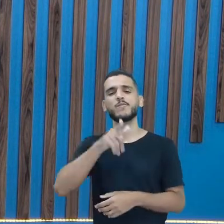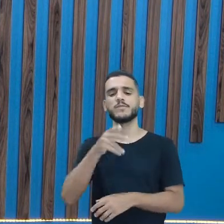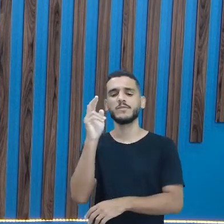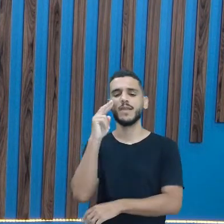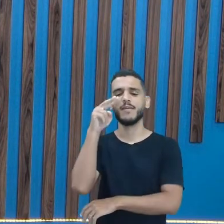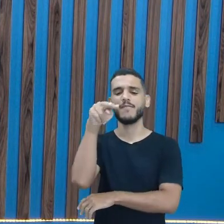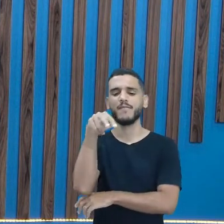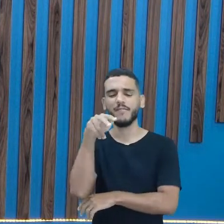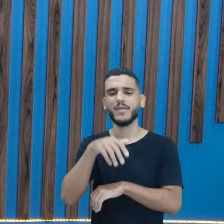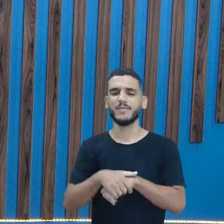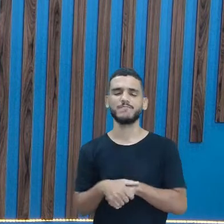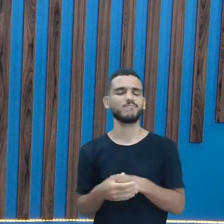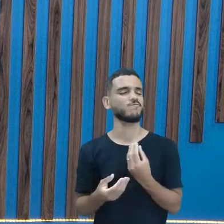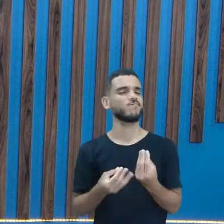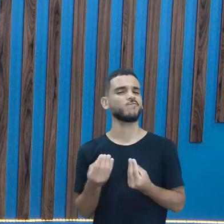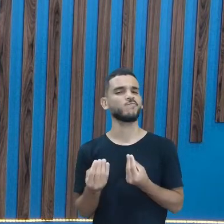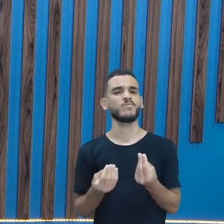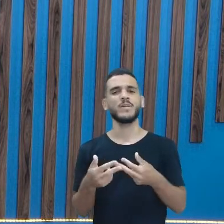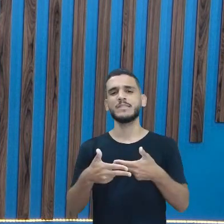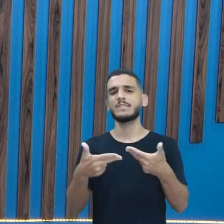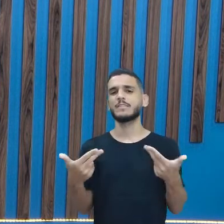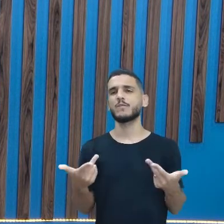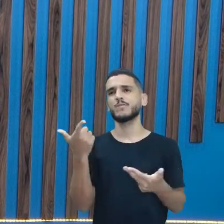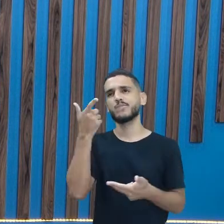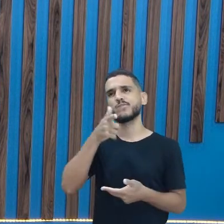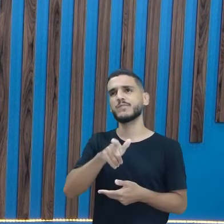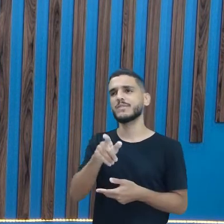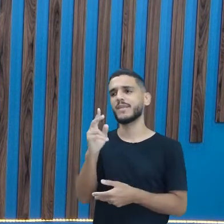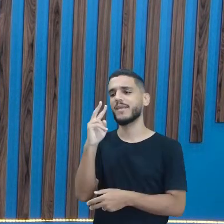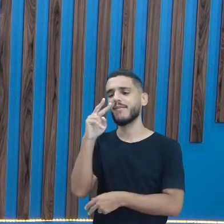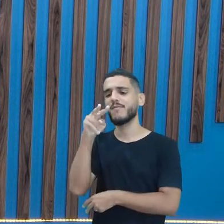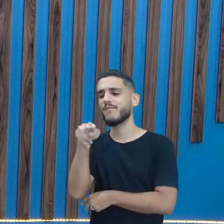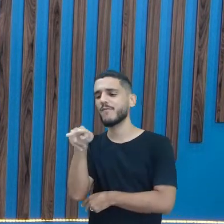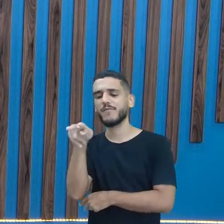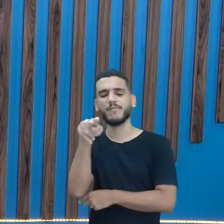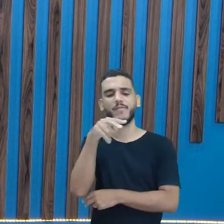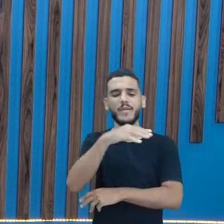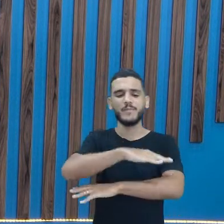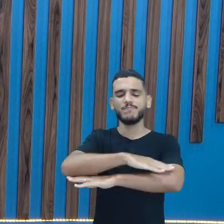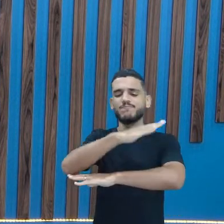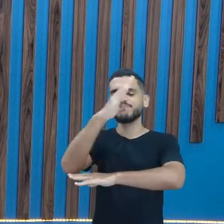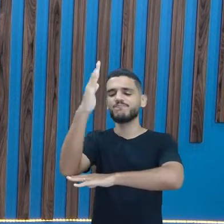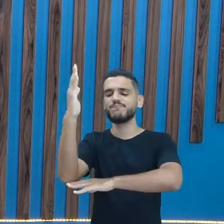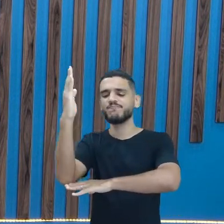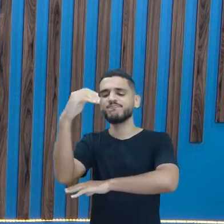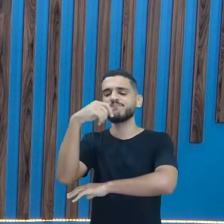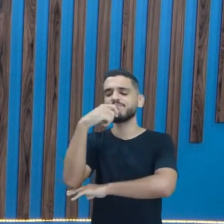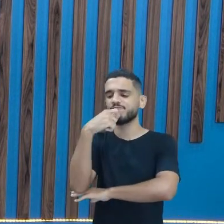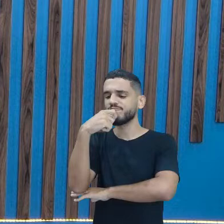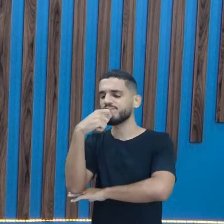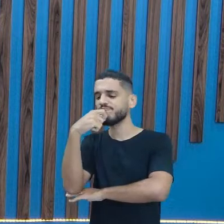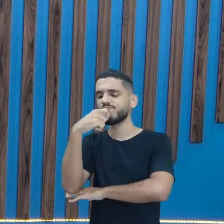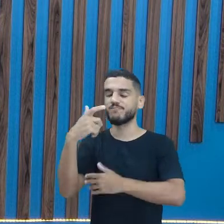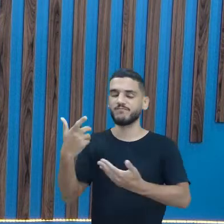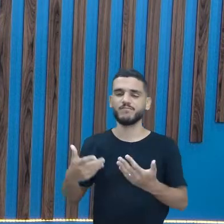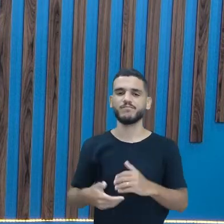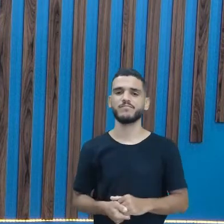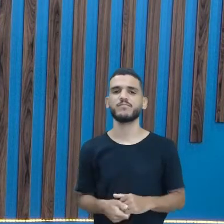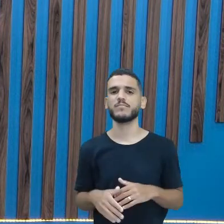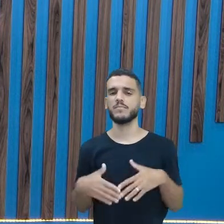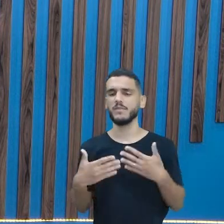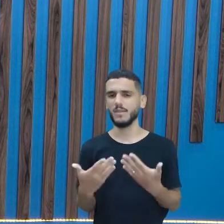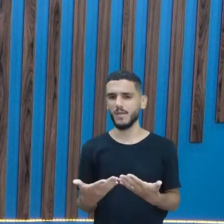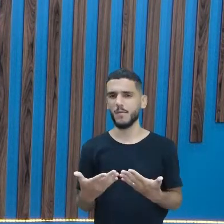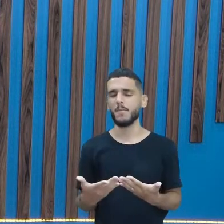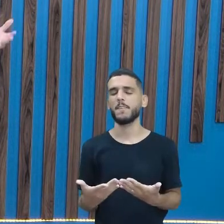janelas? Quais são as coisas que você pode ver, né? É como eu falei, dependendo do lugar onde eu esteja lá em casa, eu